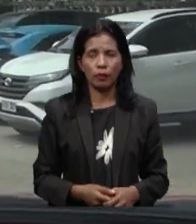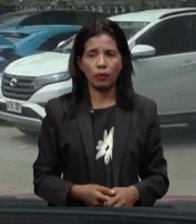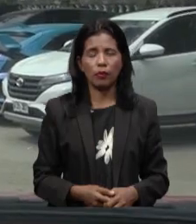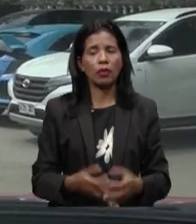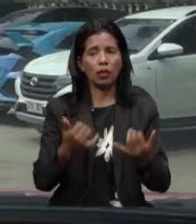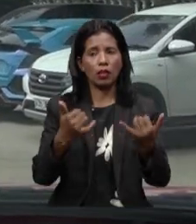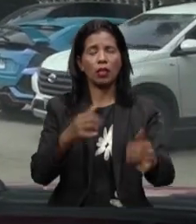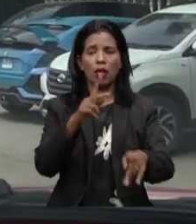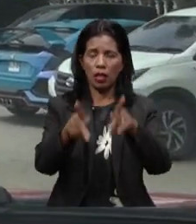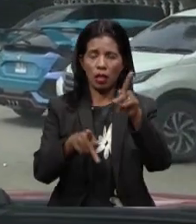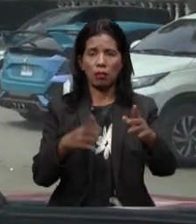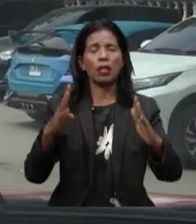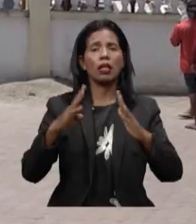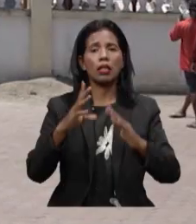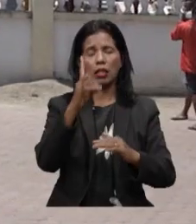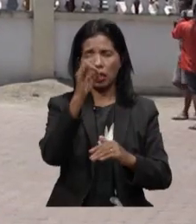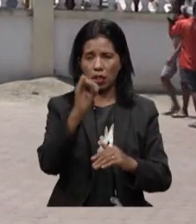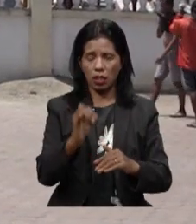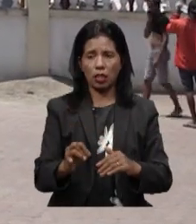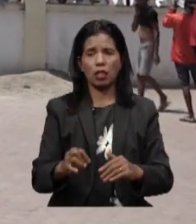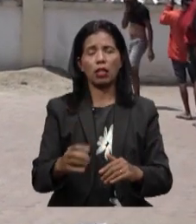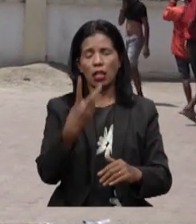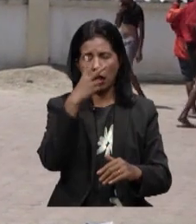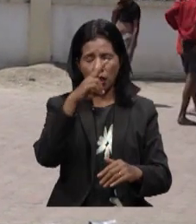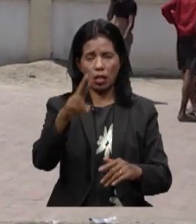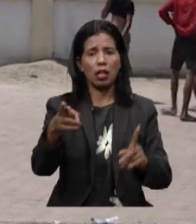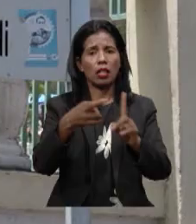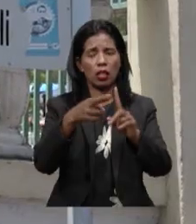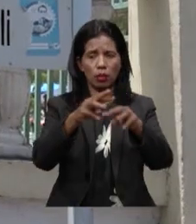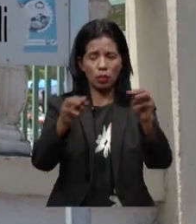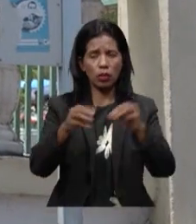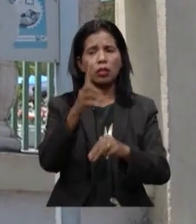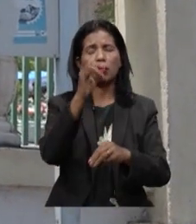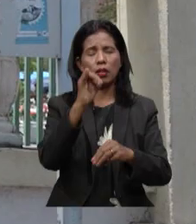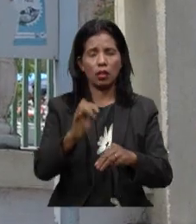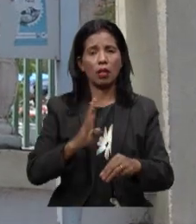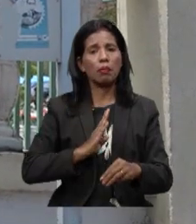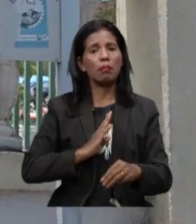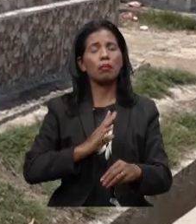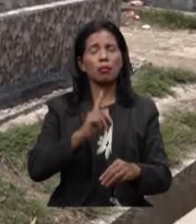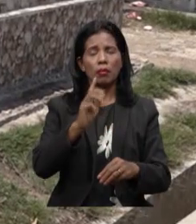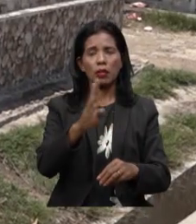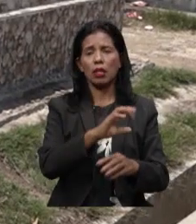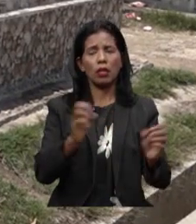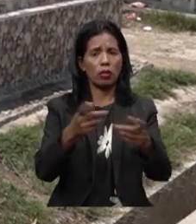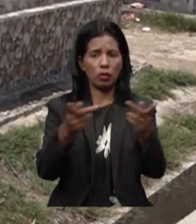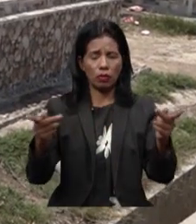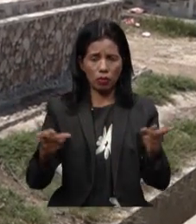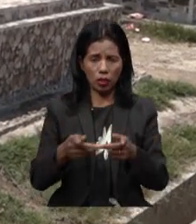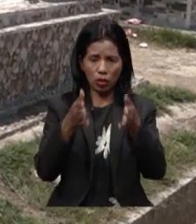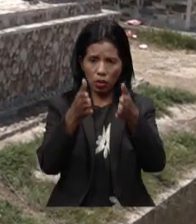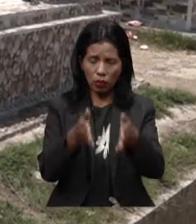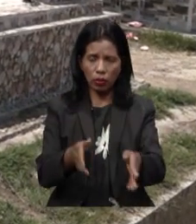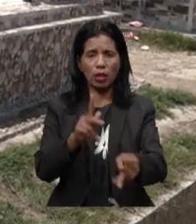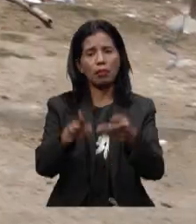Daudau ne komunidade iha capital dili preocupa ho cemitério público município de Lenian iha Bekusi, tambala iha espaço ato ha coetan mate